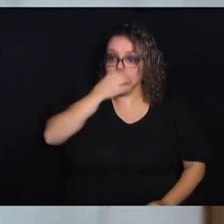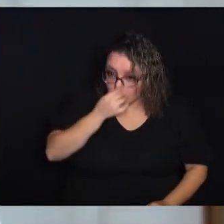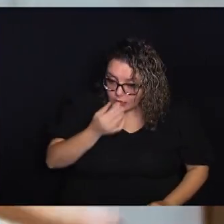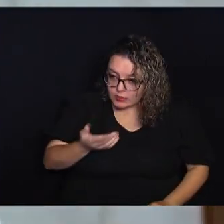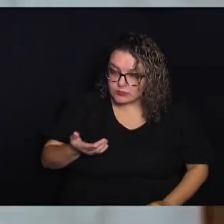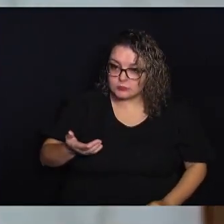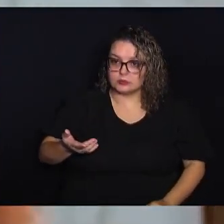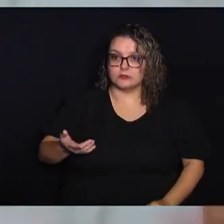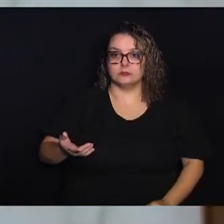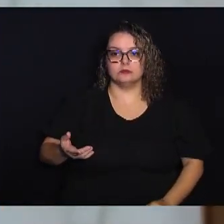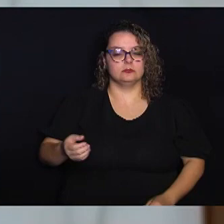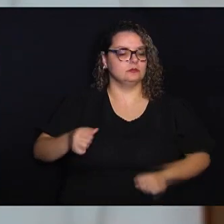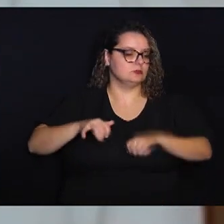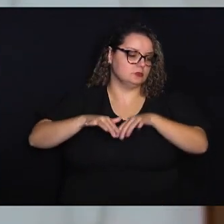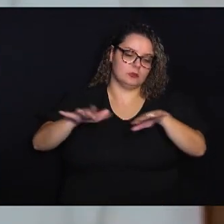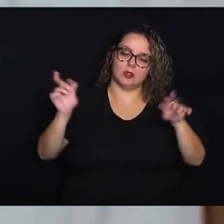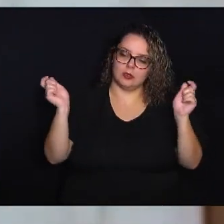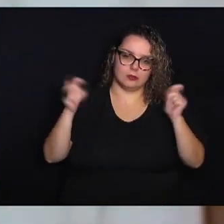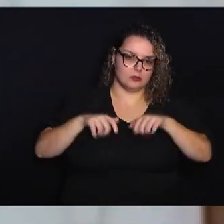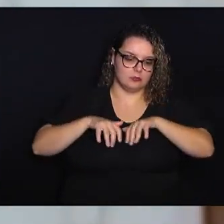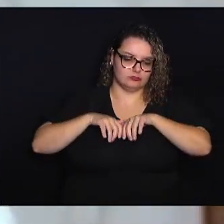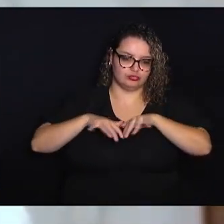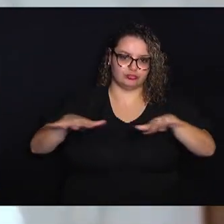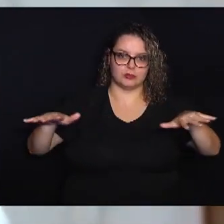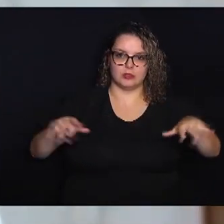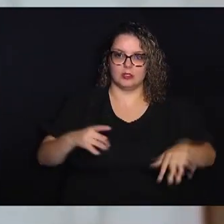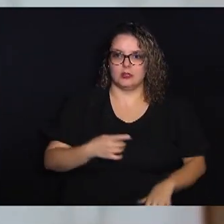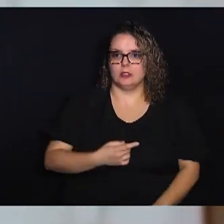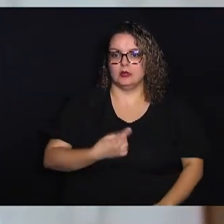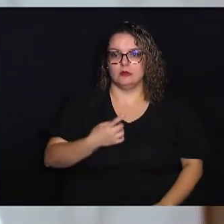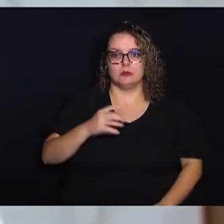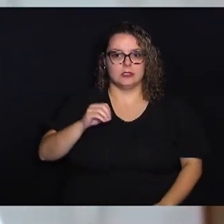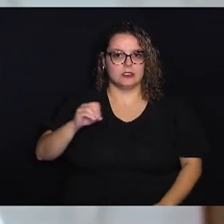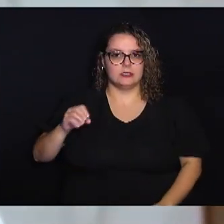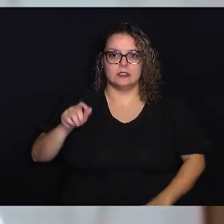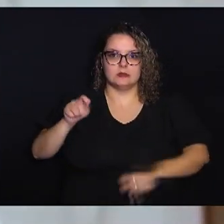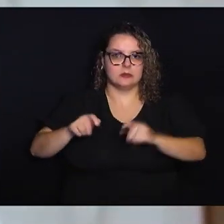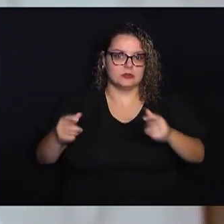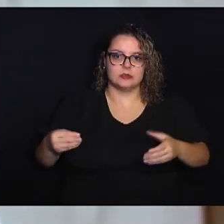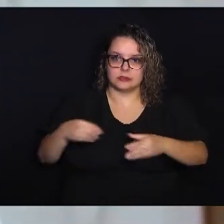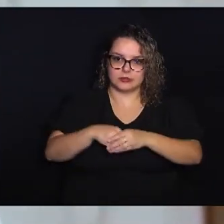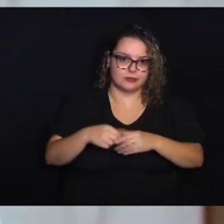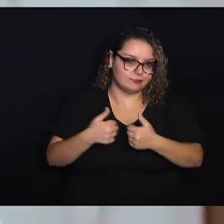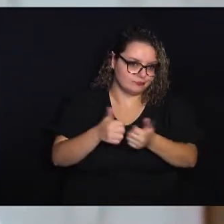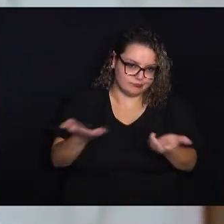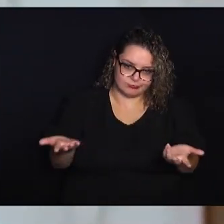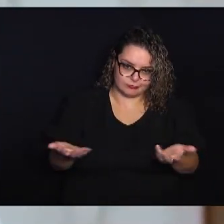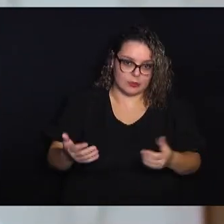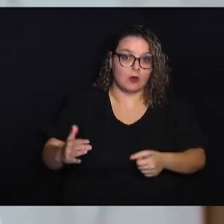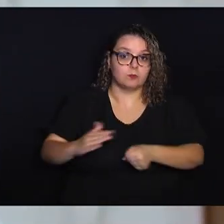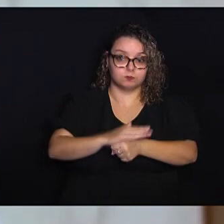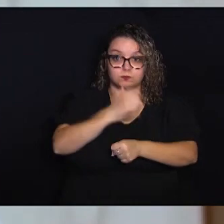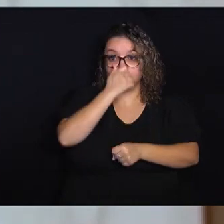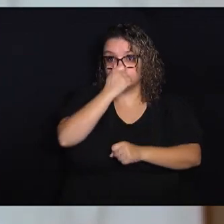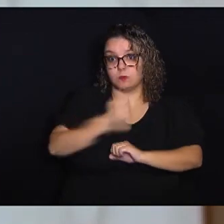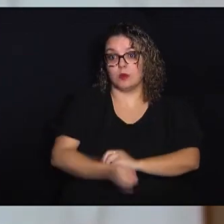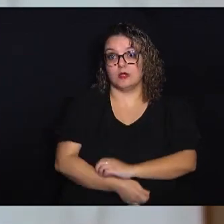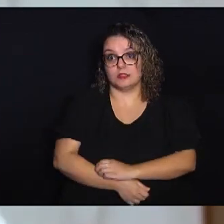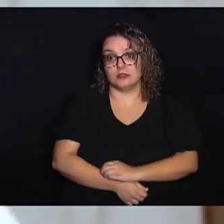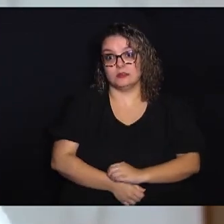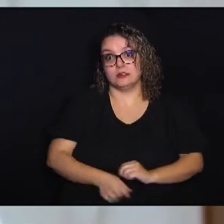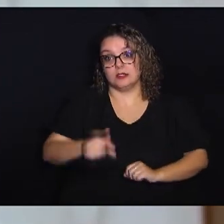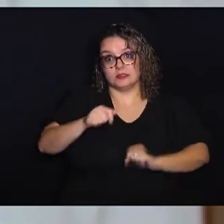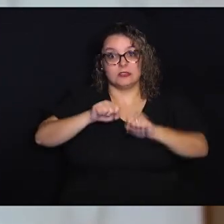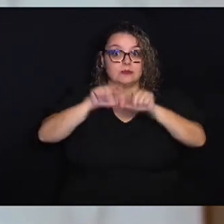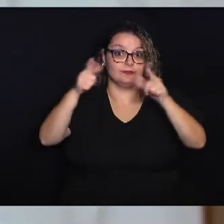dentro, aquilo é o suficiente para transmitir para 100 e poucas pessoas dentro de um ônibus lotado às 7 horas da